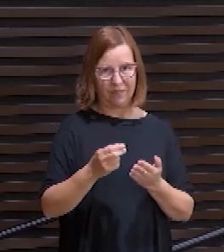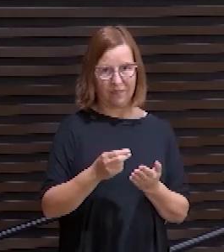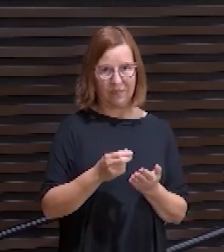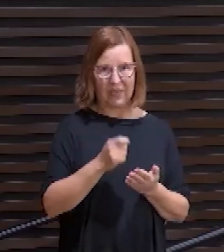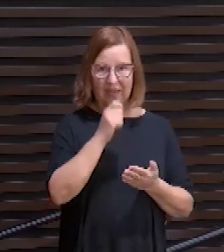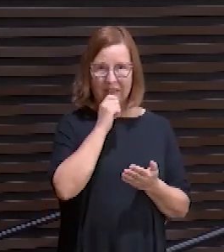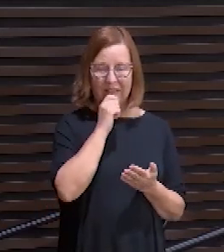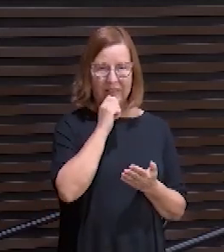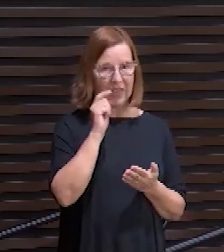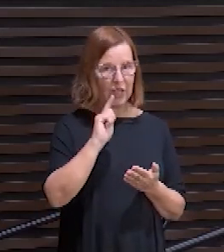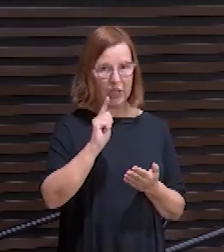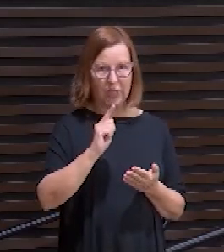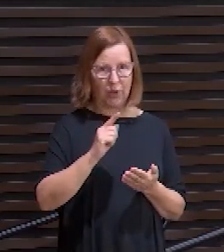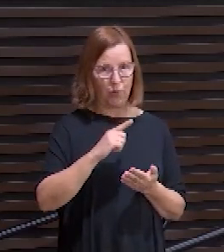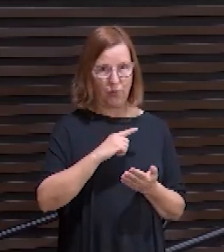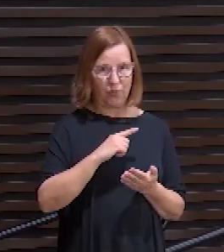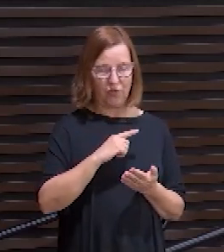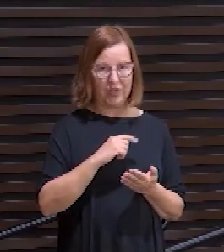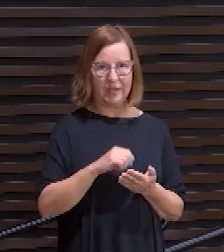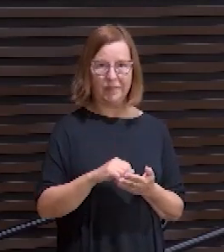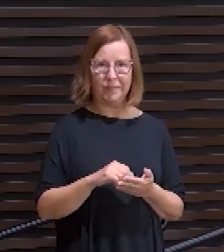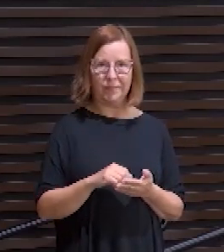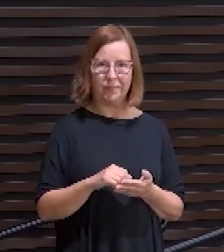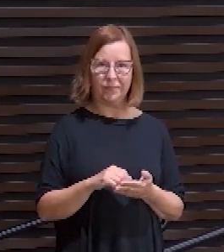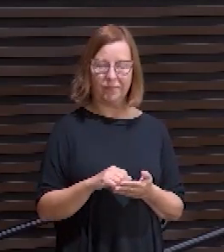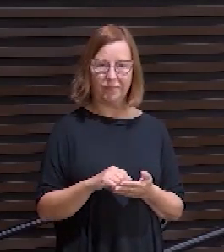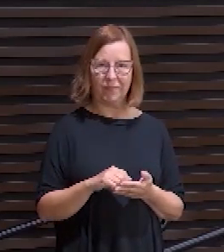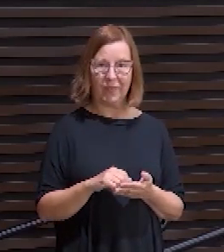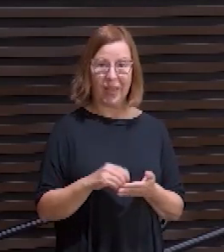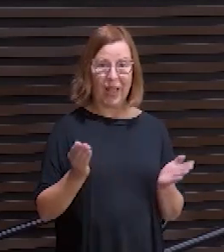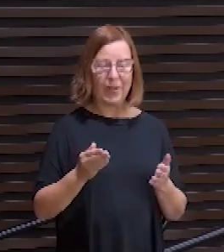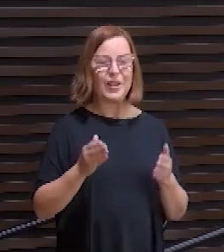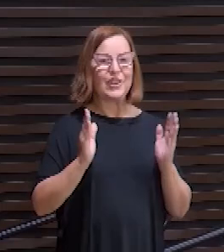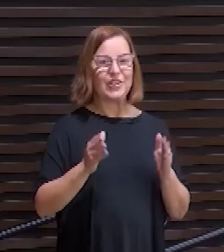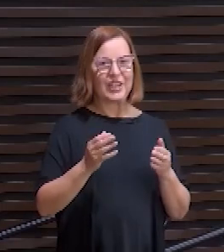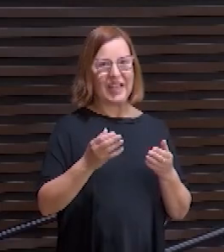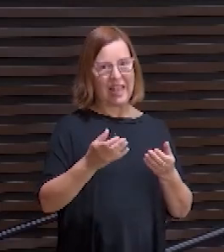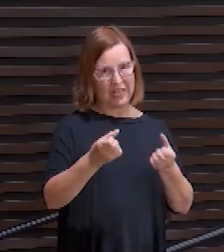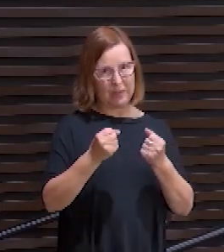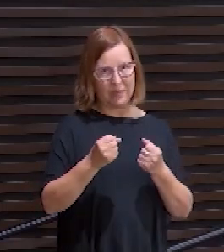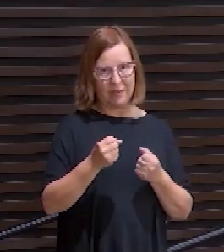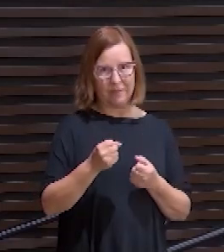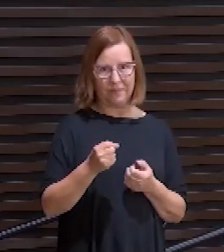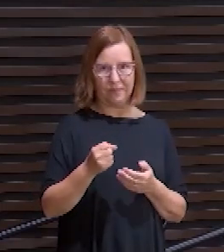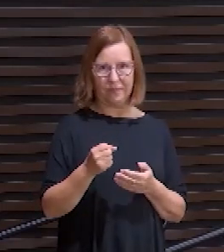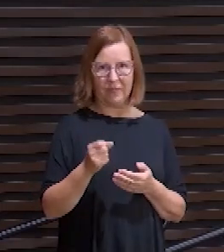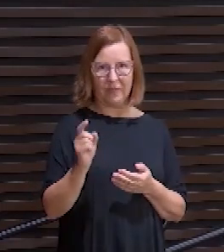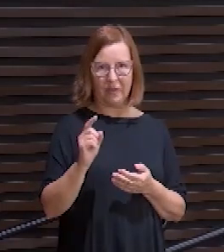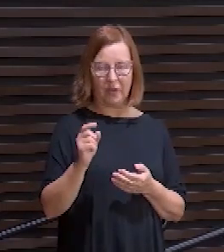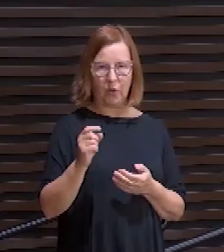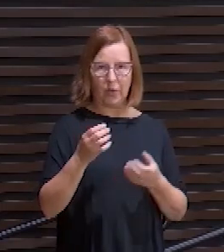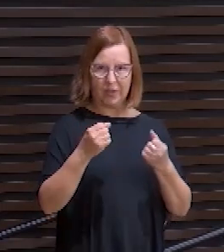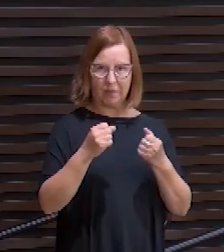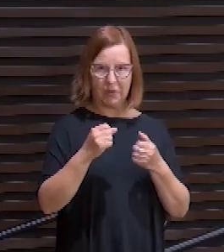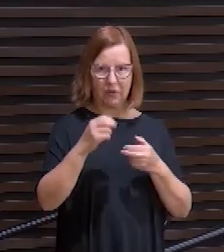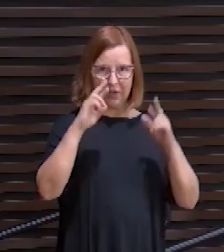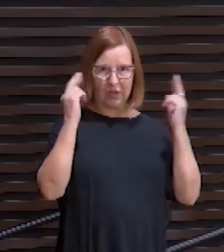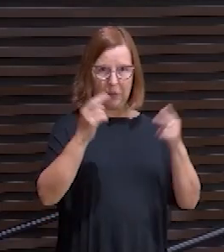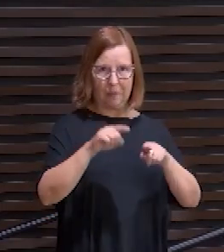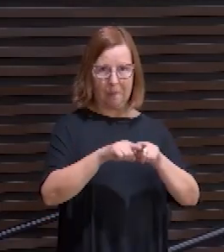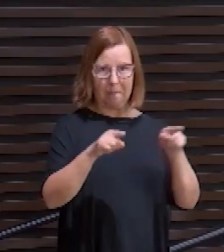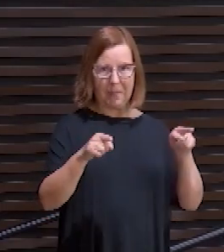Romano governando, tá? Agora eles já receberam. Os quais ainda não receberam o reino, mas recebem autoridade